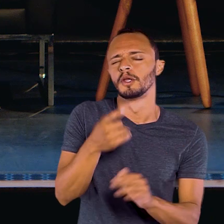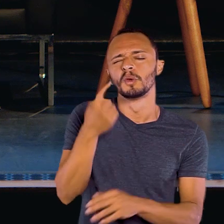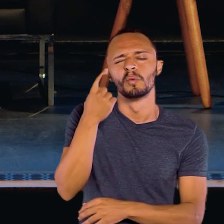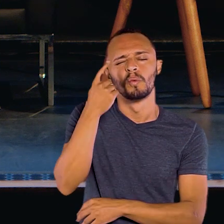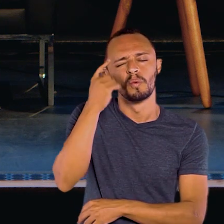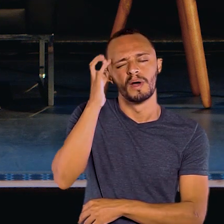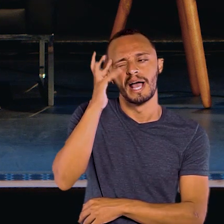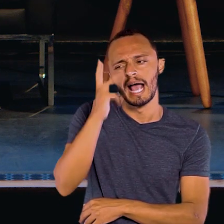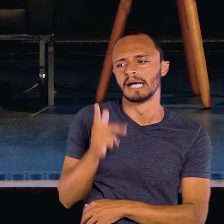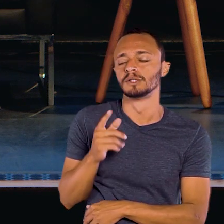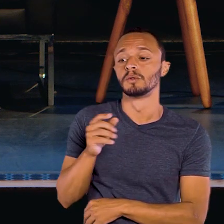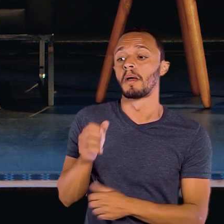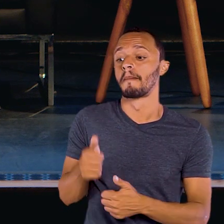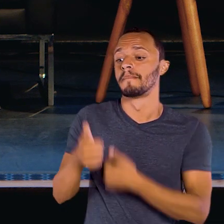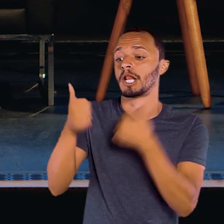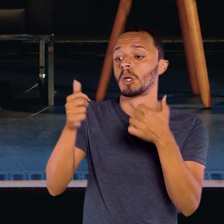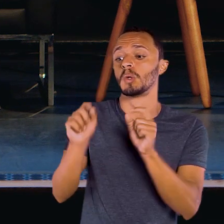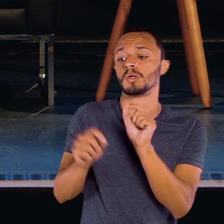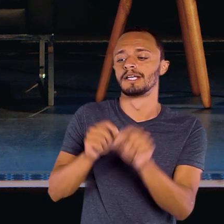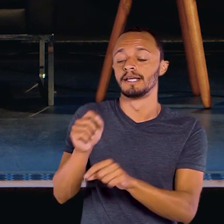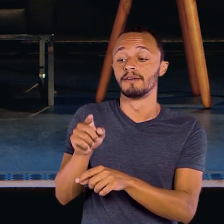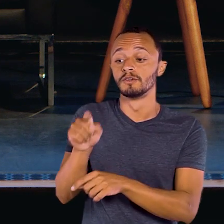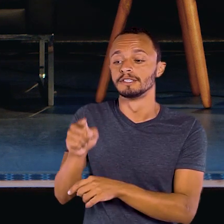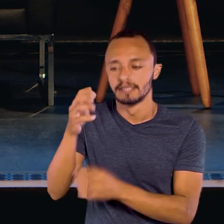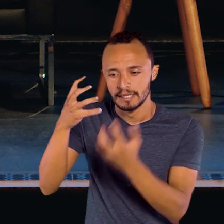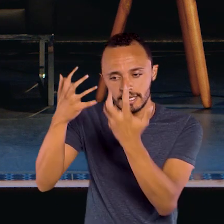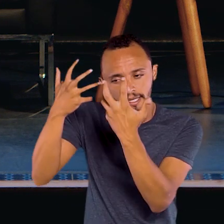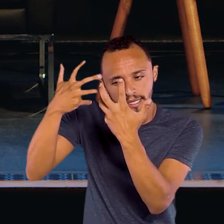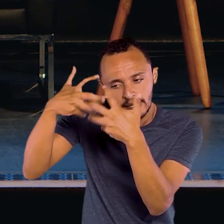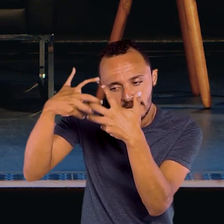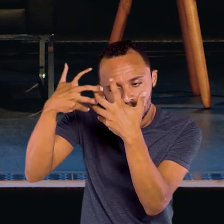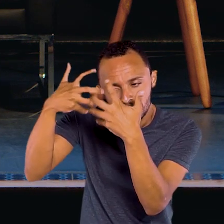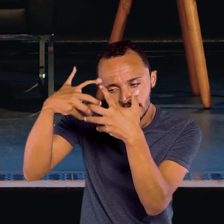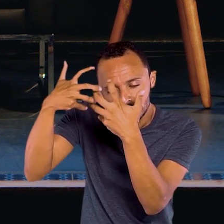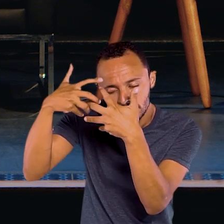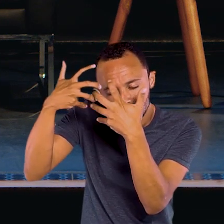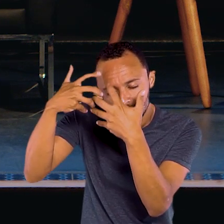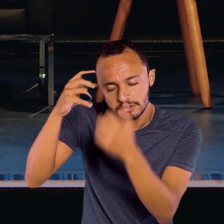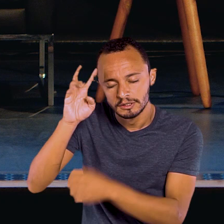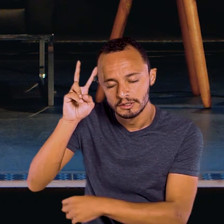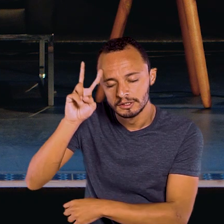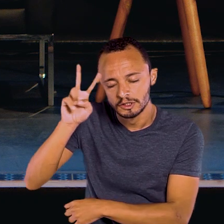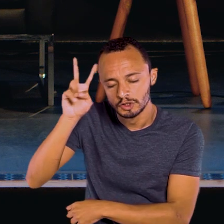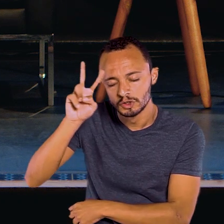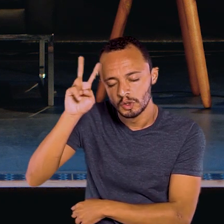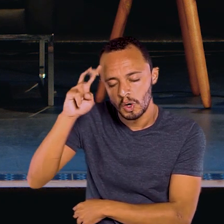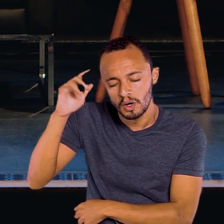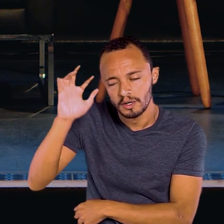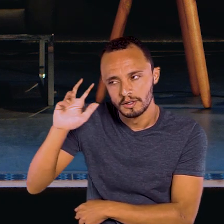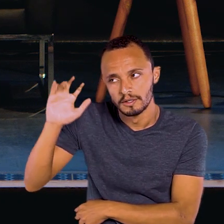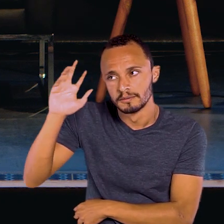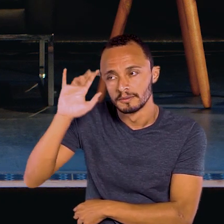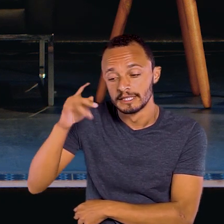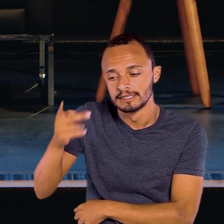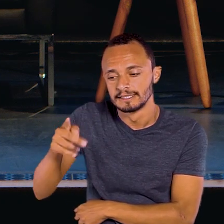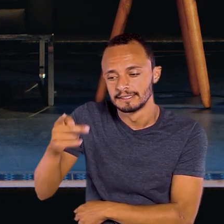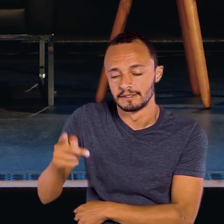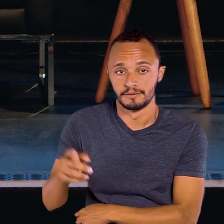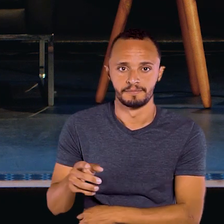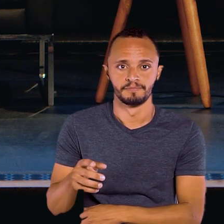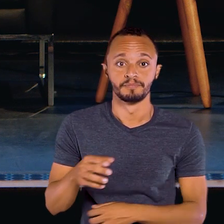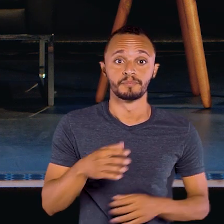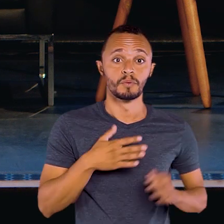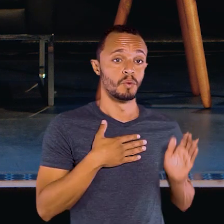própria trajetória e, principalmente, entender que todo mundo tem uma história. Todo mundo tem uma história. Quem me abriu as portas desse livro aqui foi a